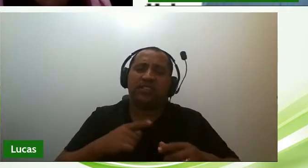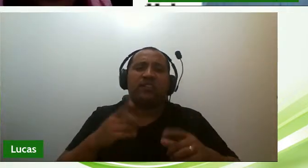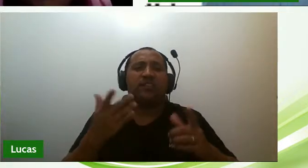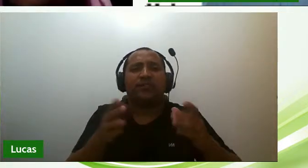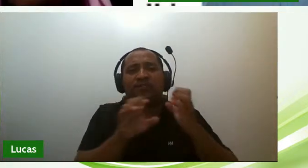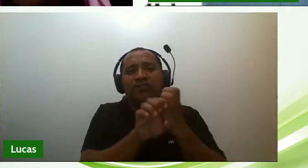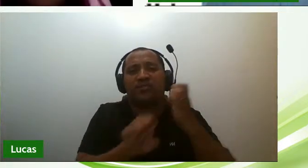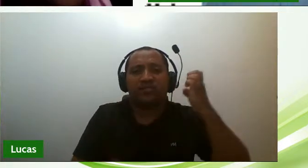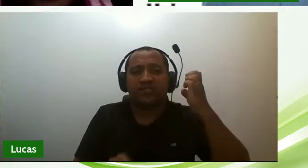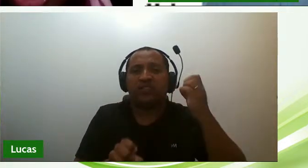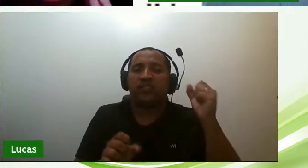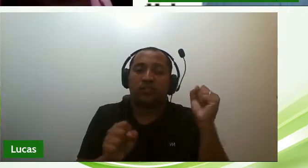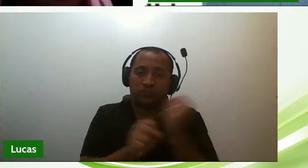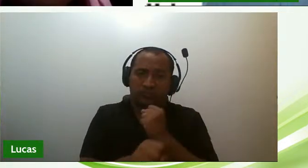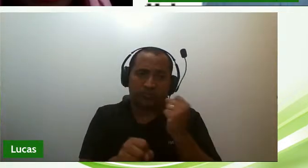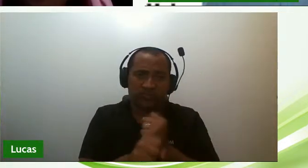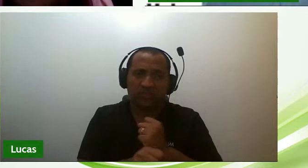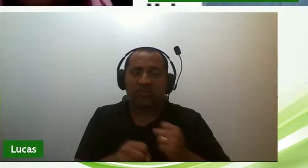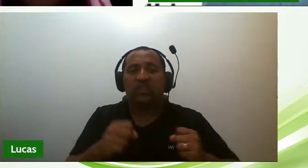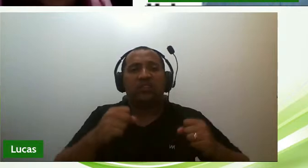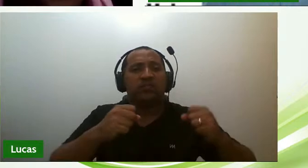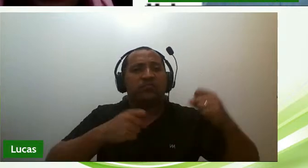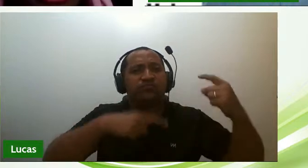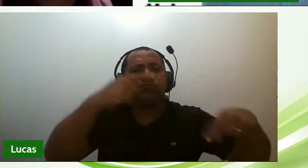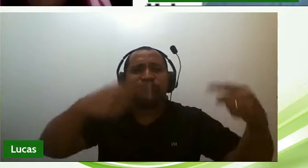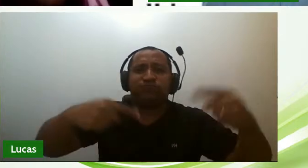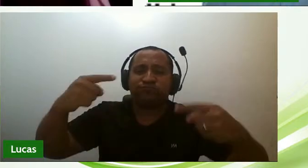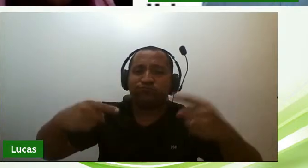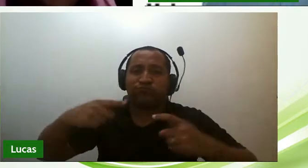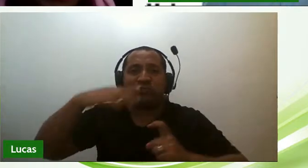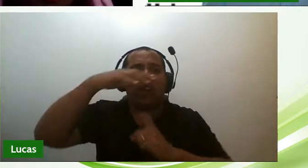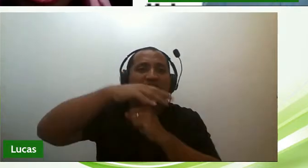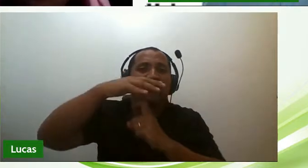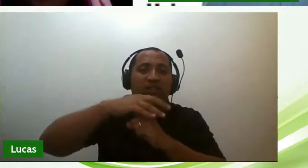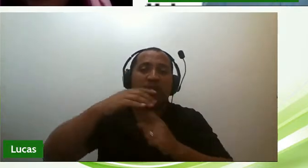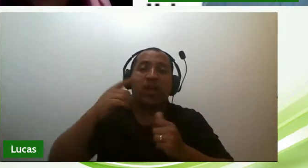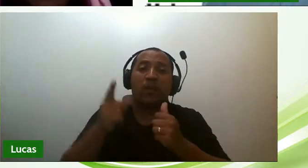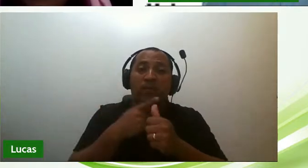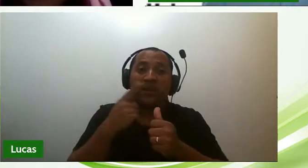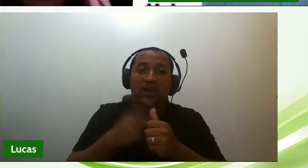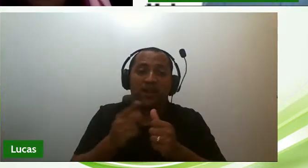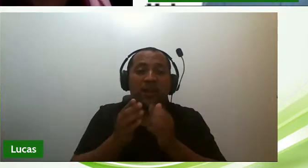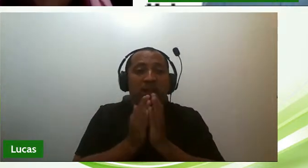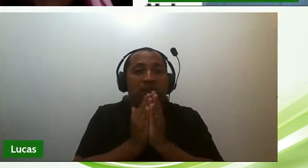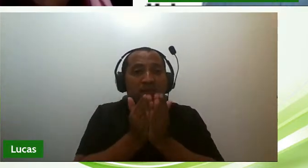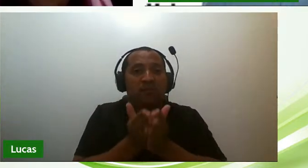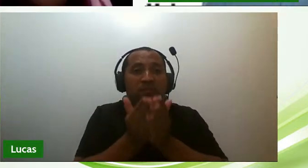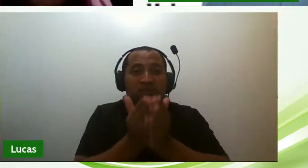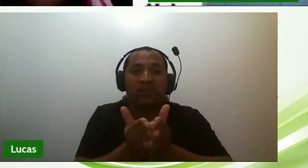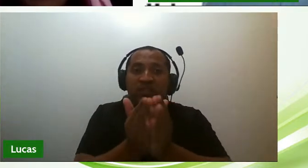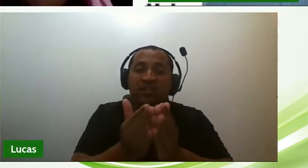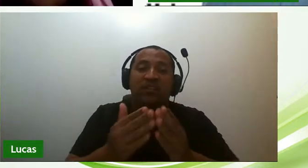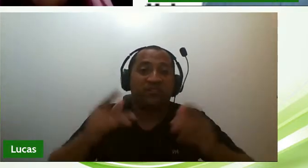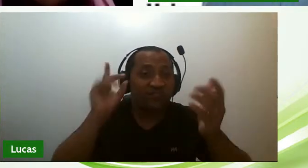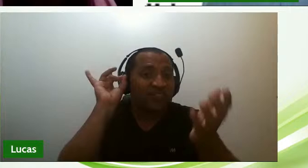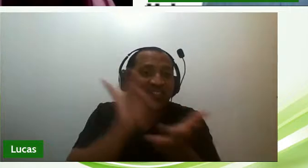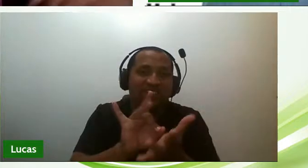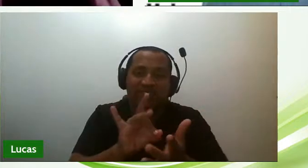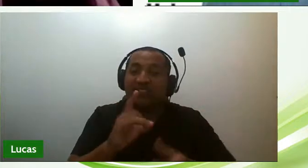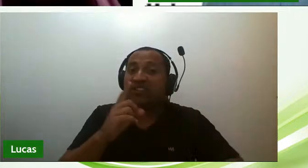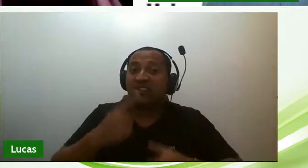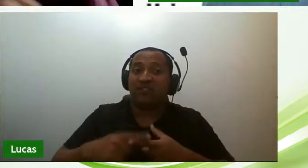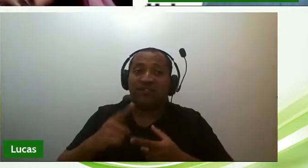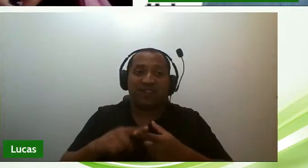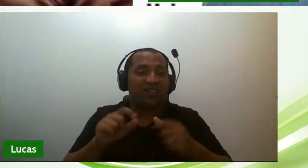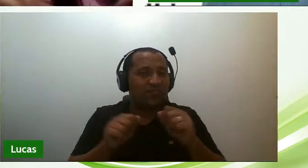que constroem, e eu, em diálogos, em feiras com eles, falo, professor, esse é o primeiro barco que a gente consegue colocar para funcionar de verdade, porque a gente